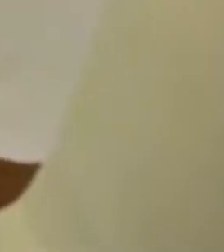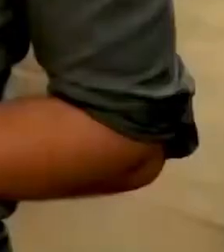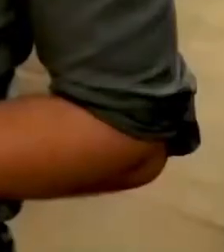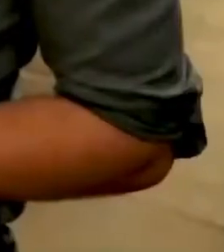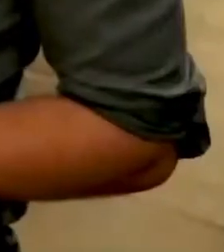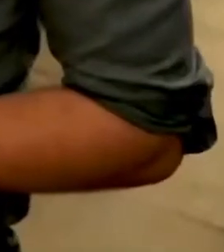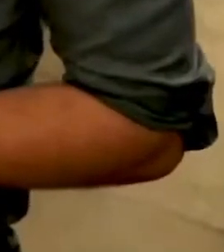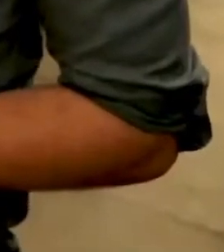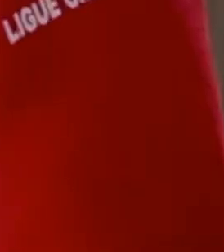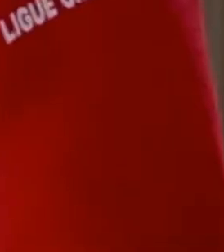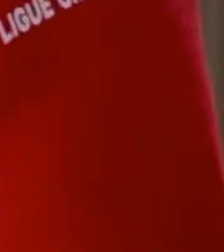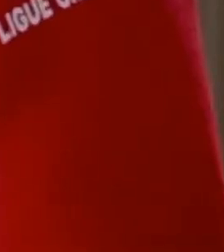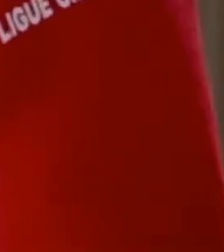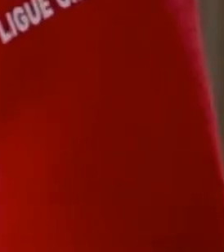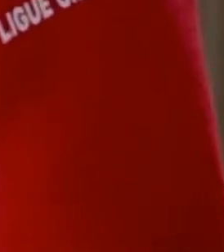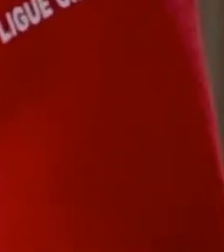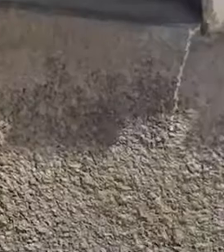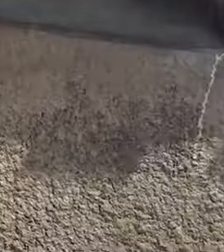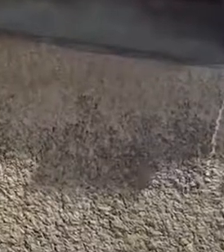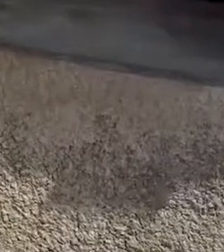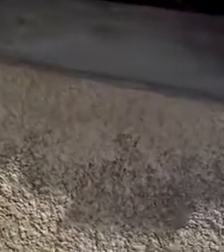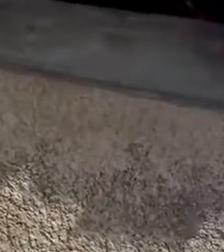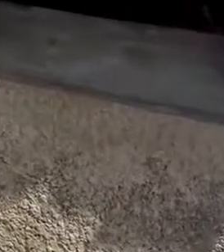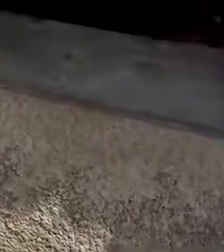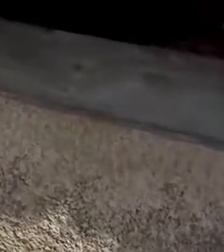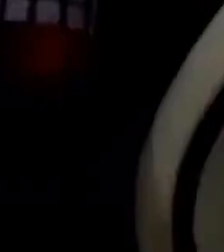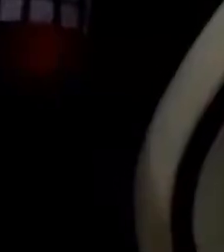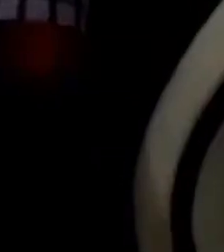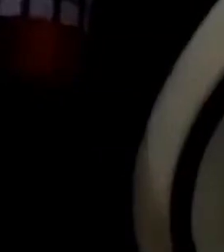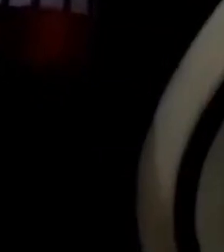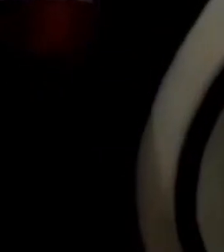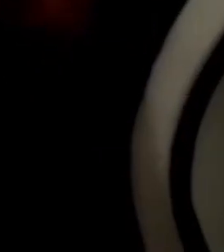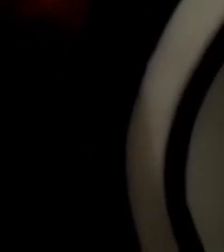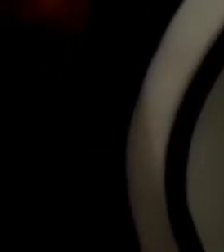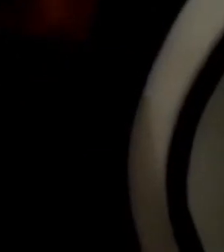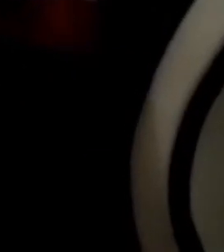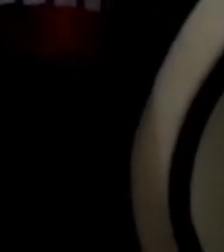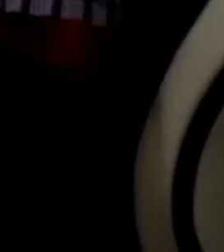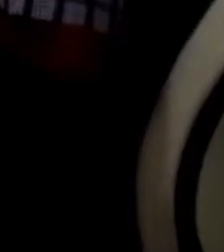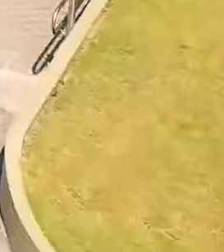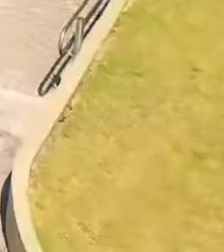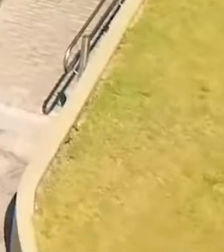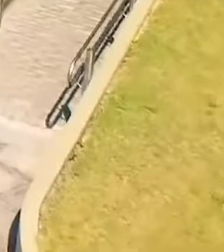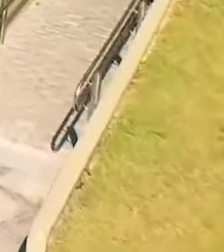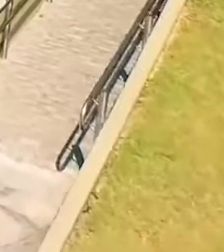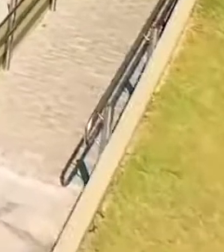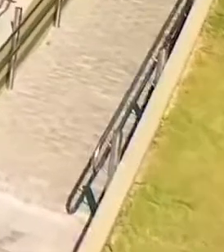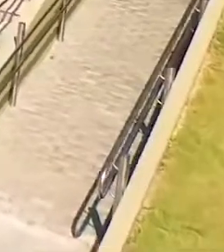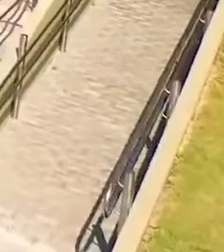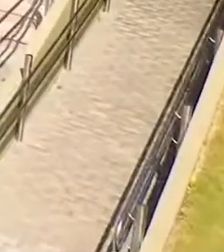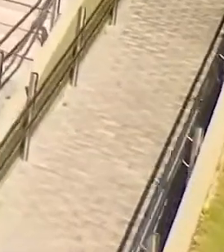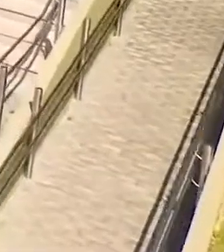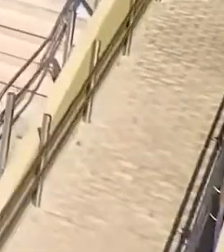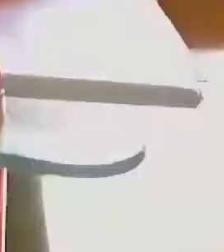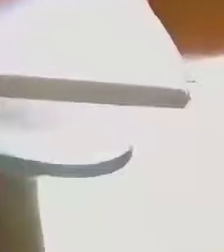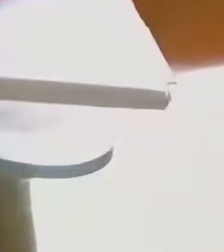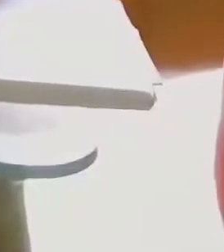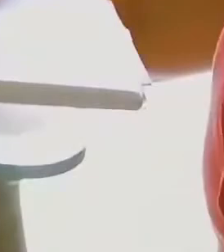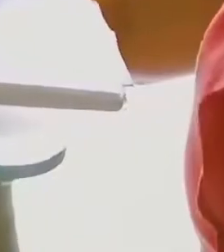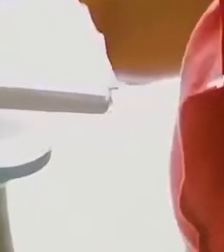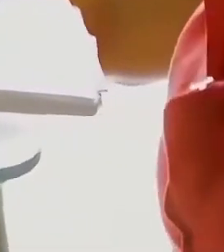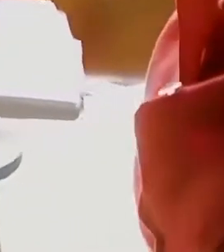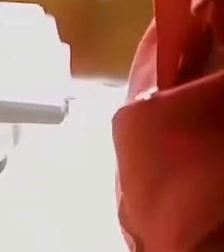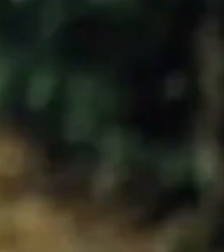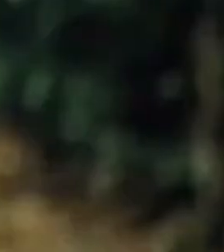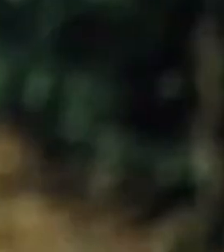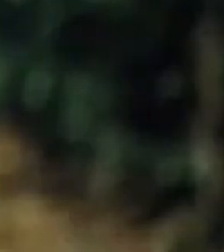movimento? Ah, aqui tem um banco que é quase um irmão. É parceiro forte. É o Banco do Nordeste.